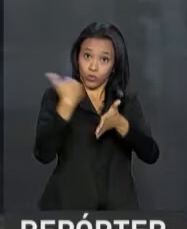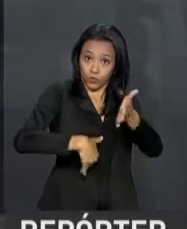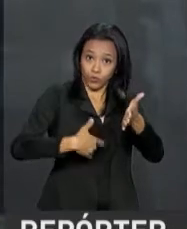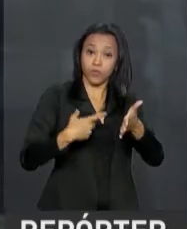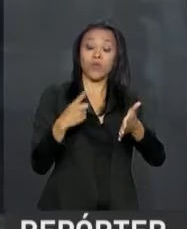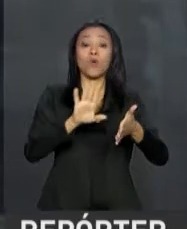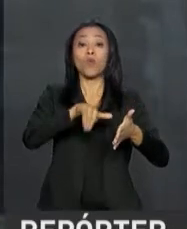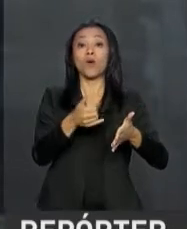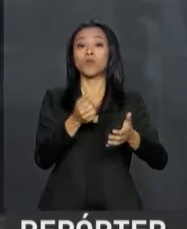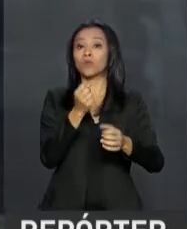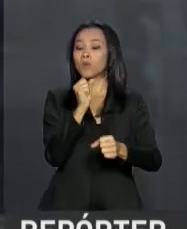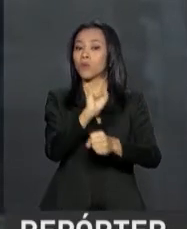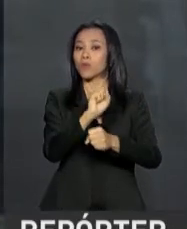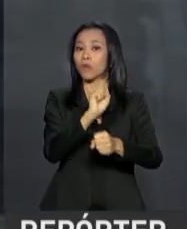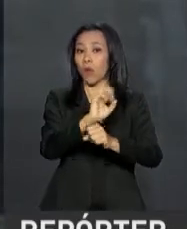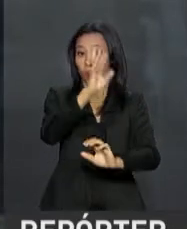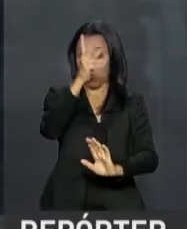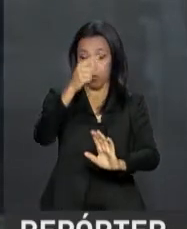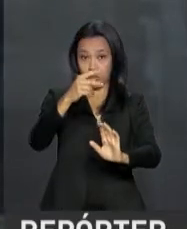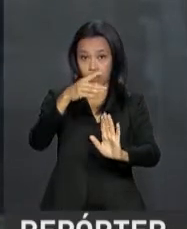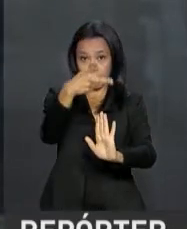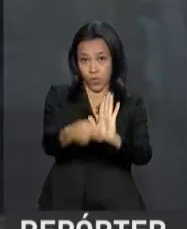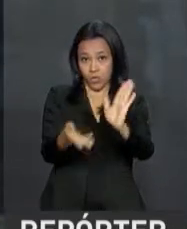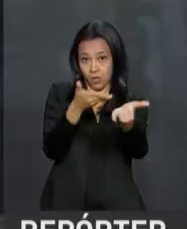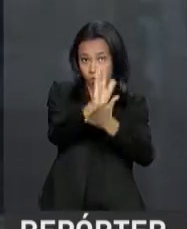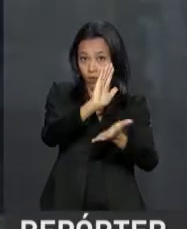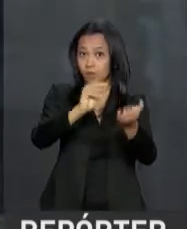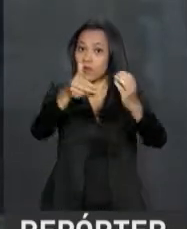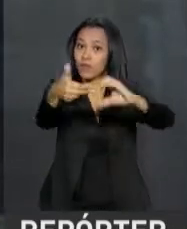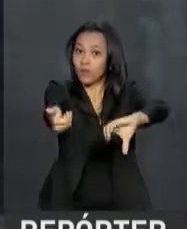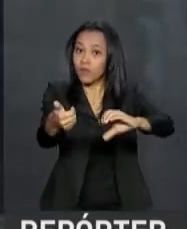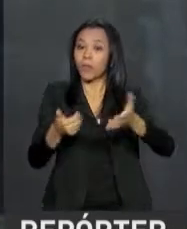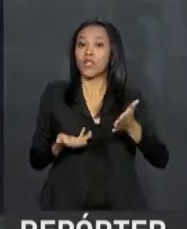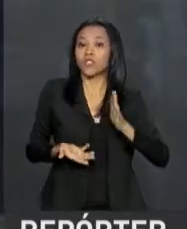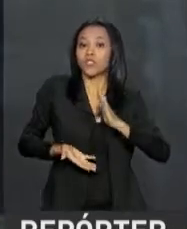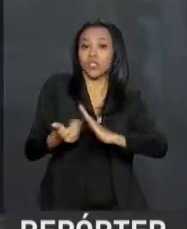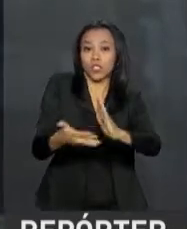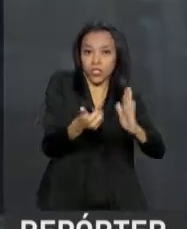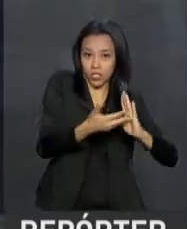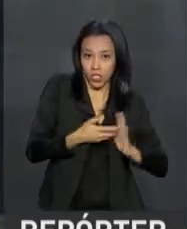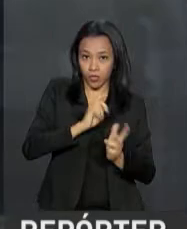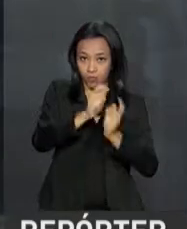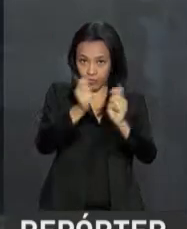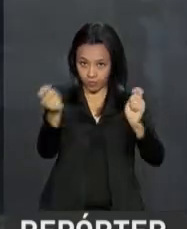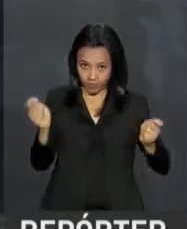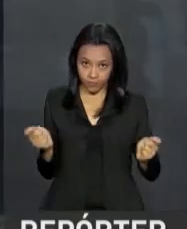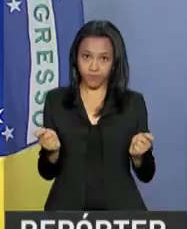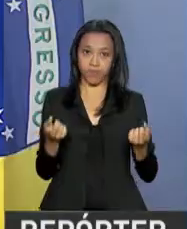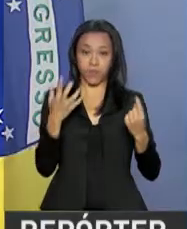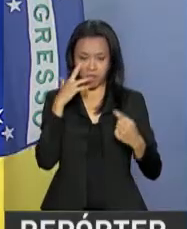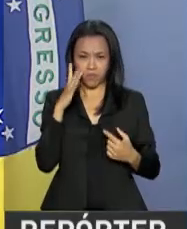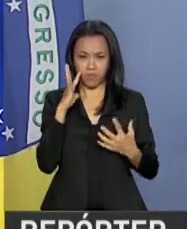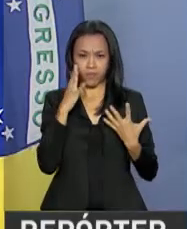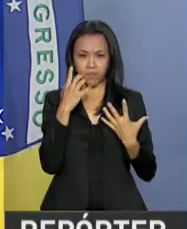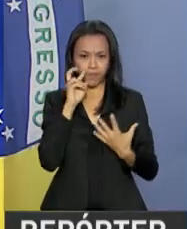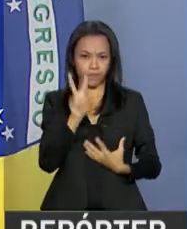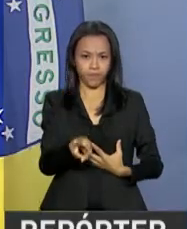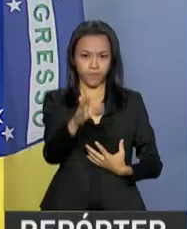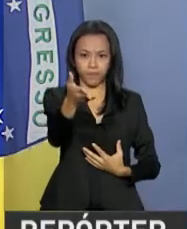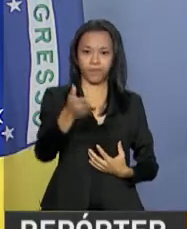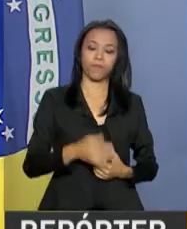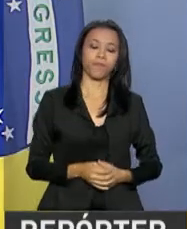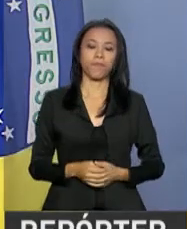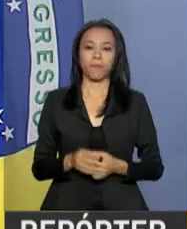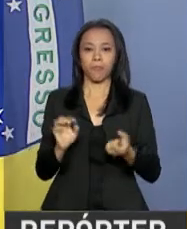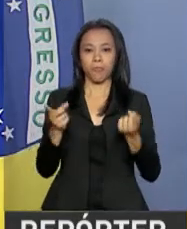aprovar o projeto que trata da remuneração da folha de pagamento vamos ver nós